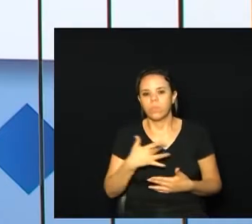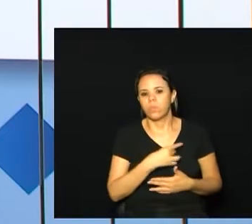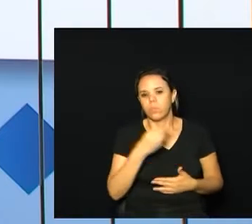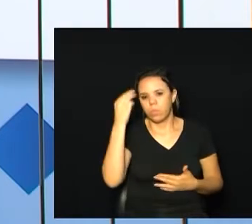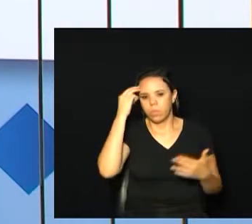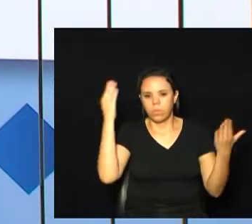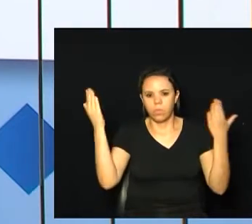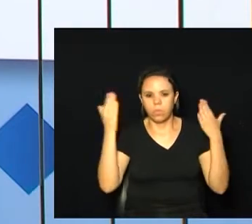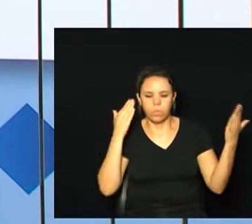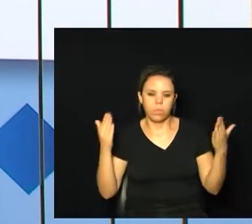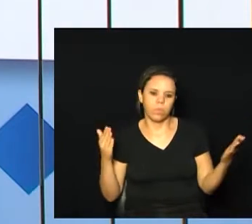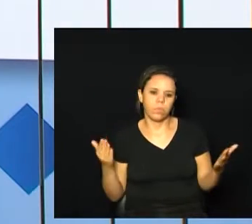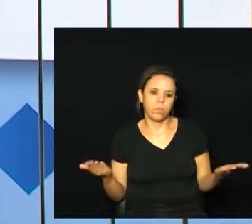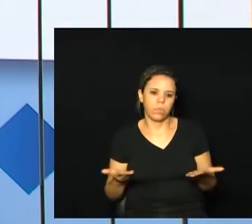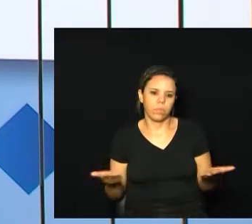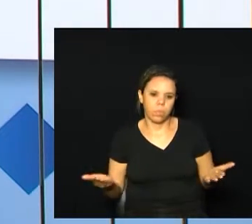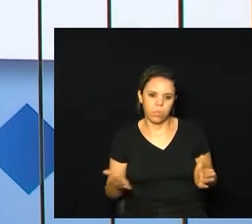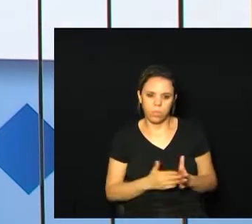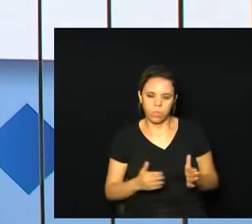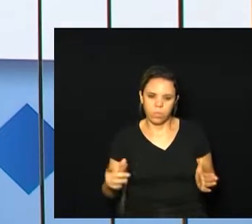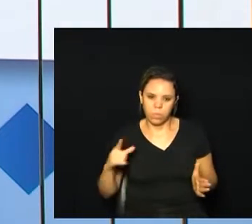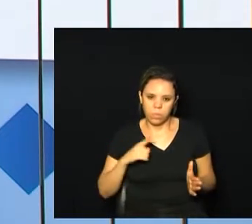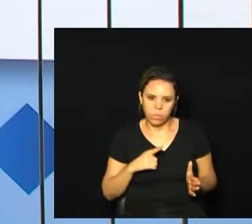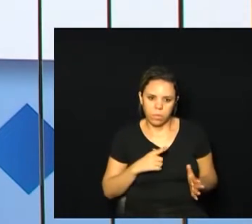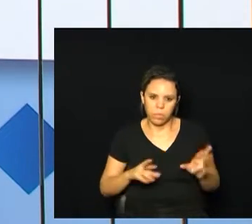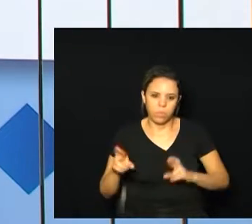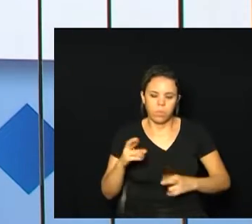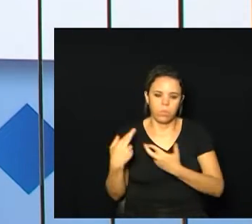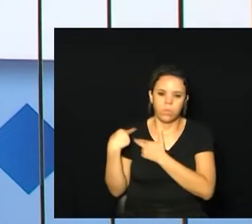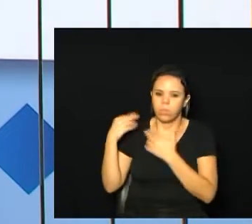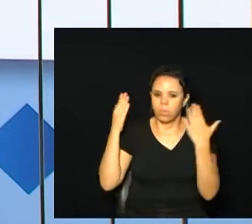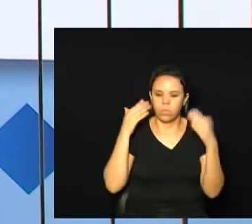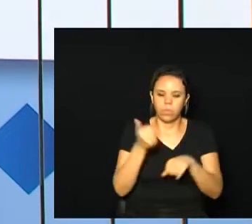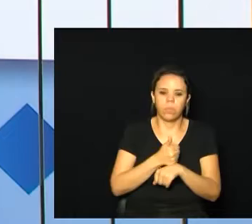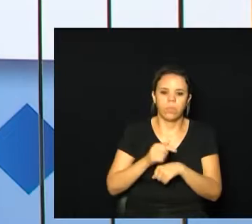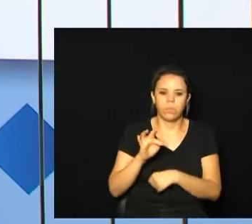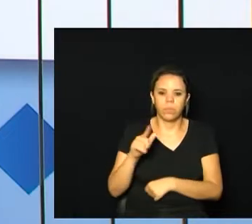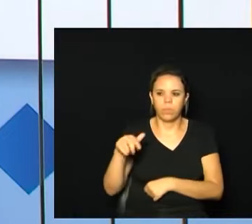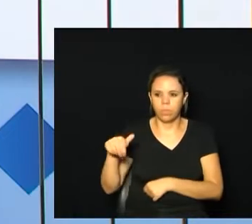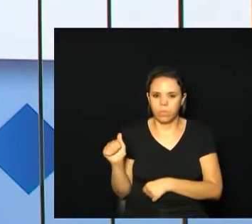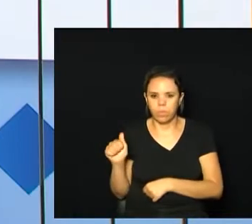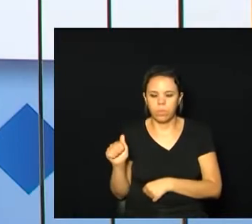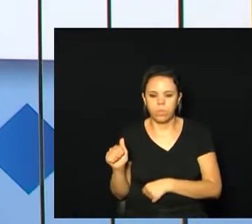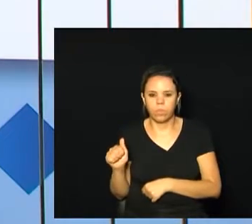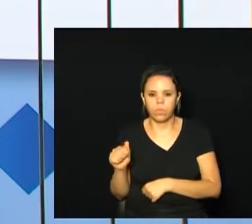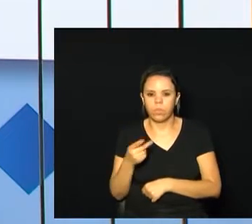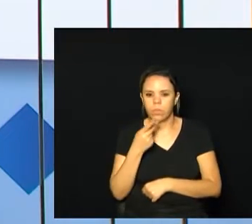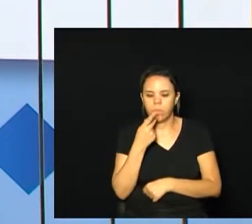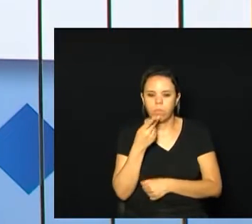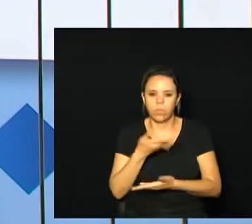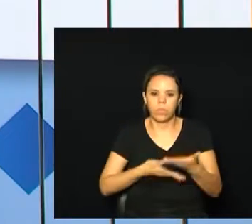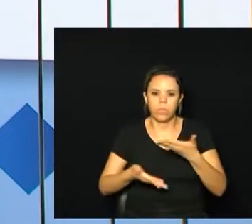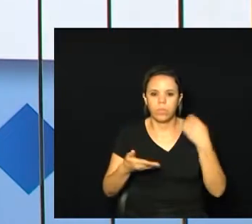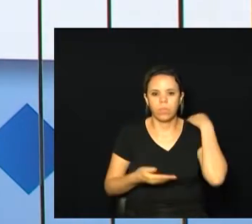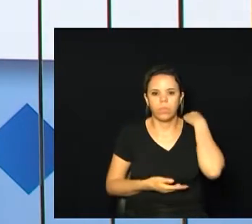Mental na Atualidade. Ela tem a supervisão da psicóloga Fabiana Grande e é uma forma de